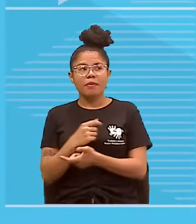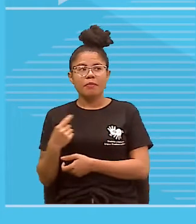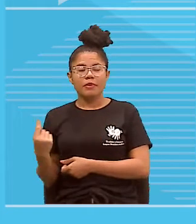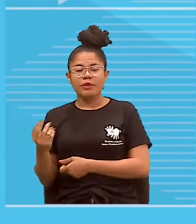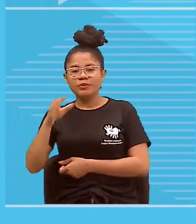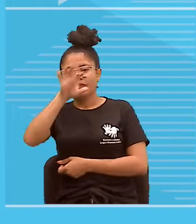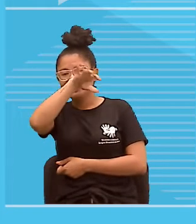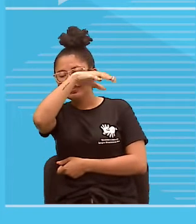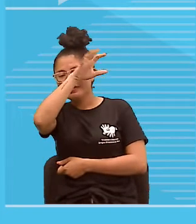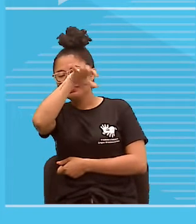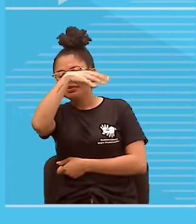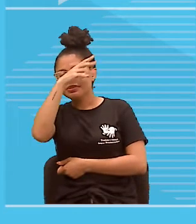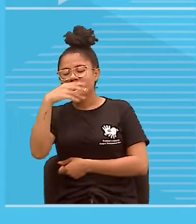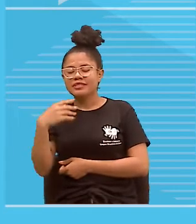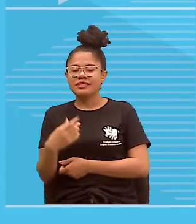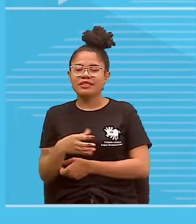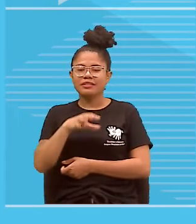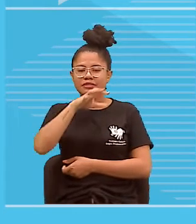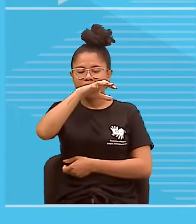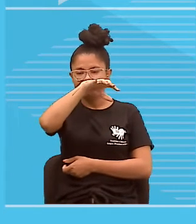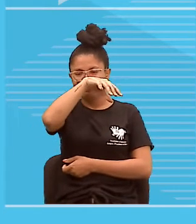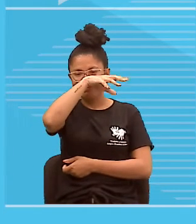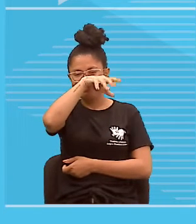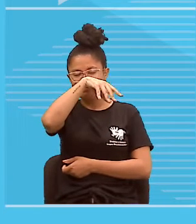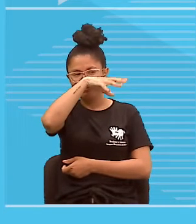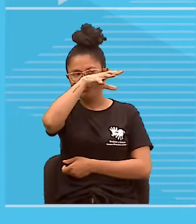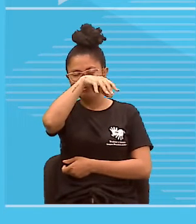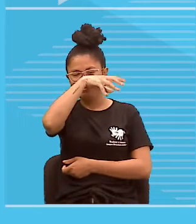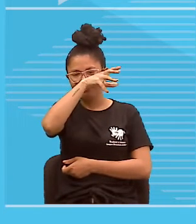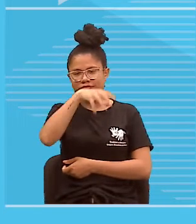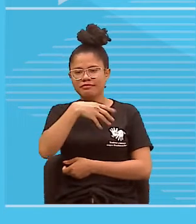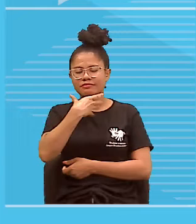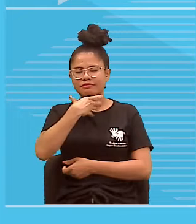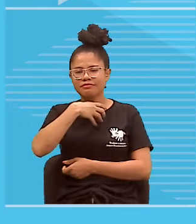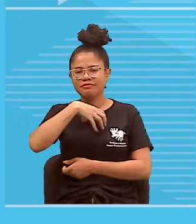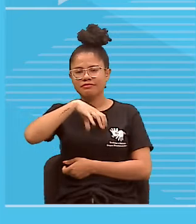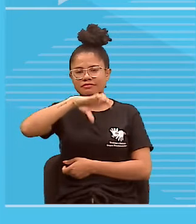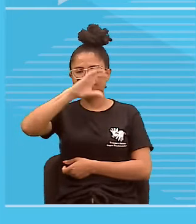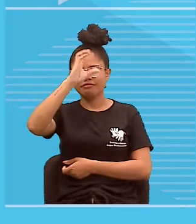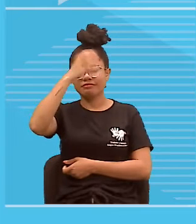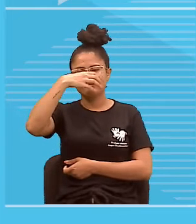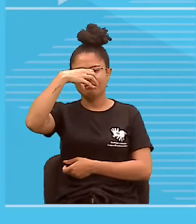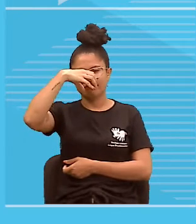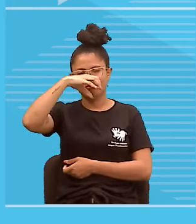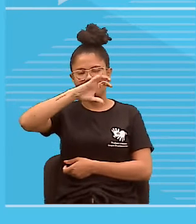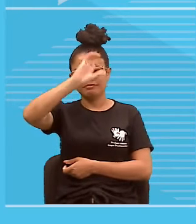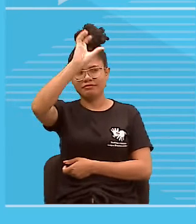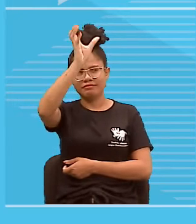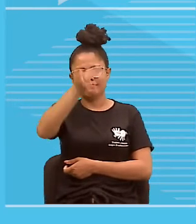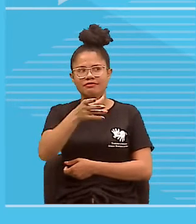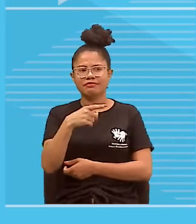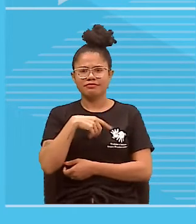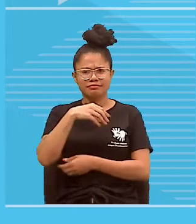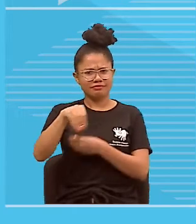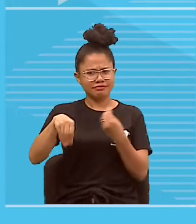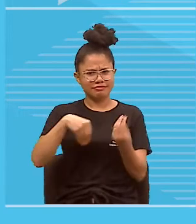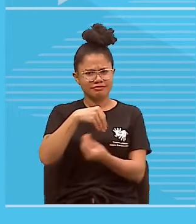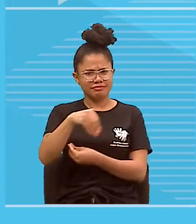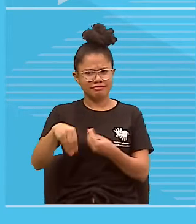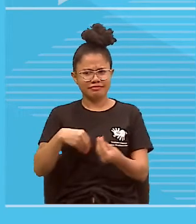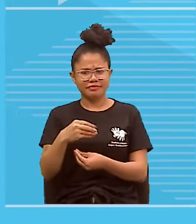perguntado aqui pela nossa intérprete a Joyce Ele é bem maior que o elefante E aí fazer essa transgenia né